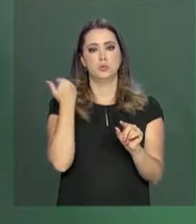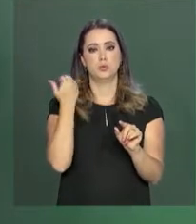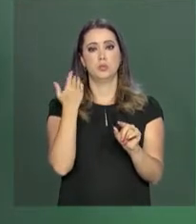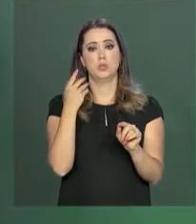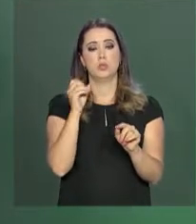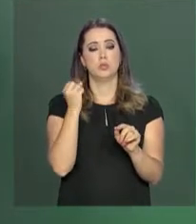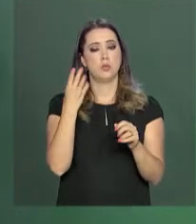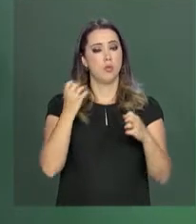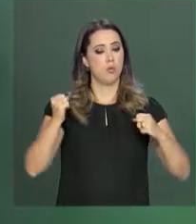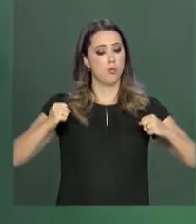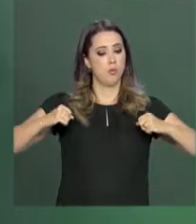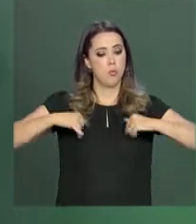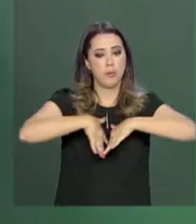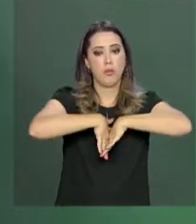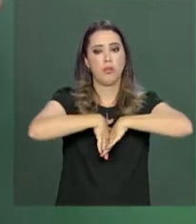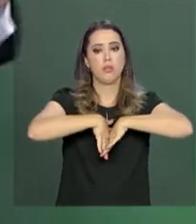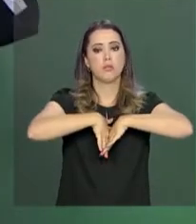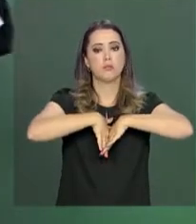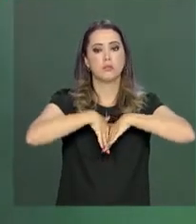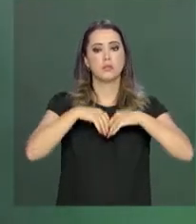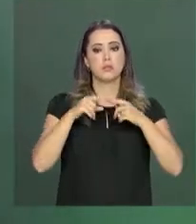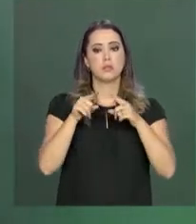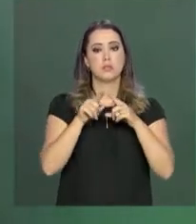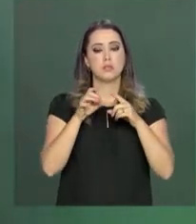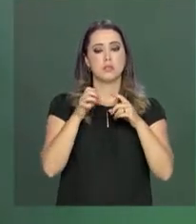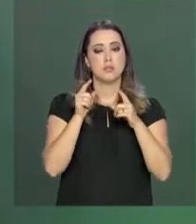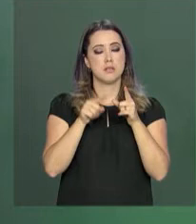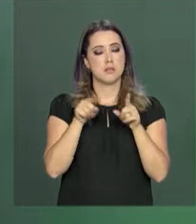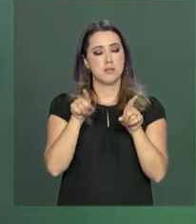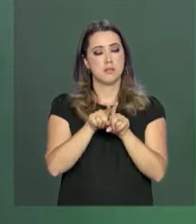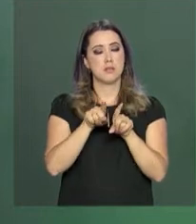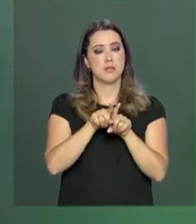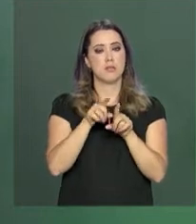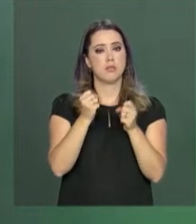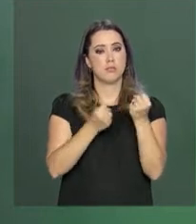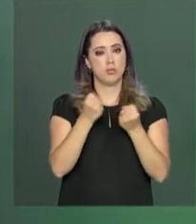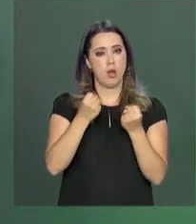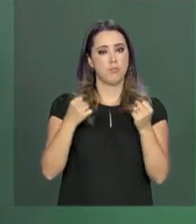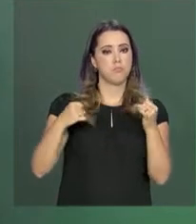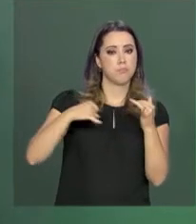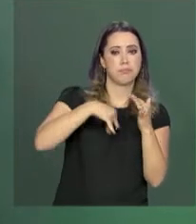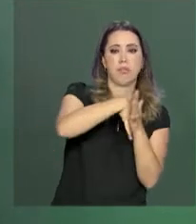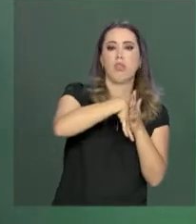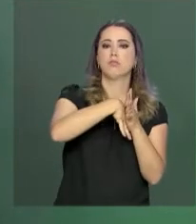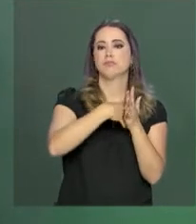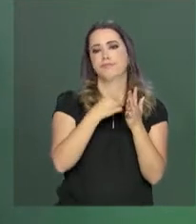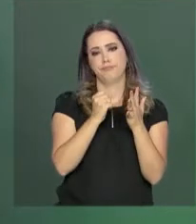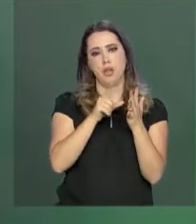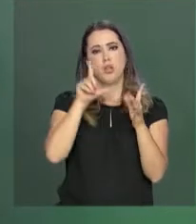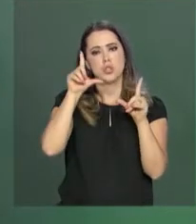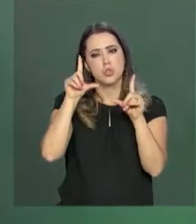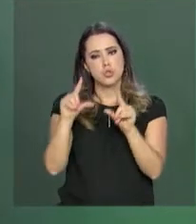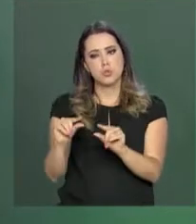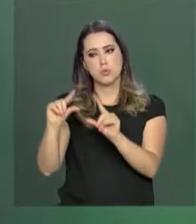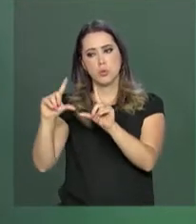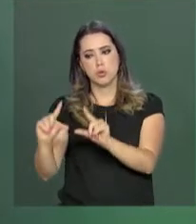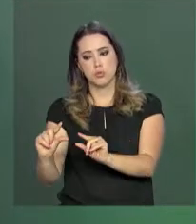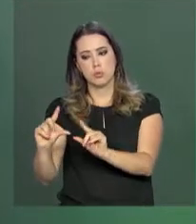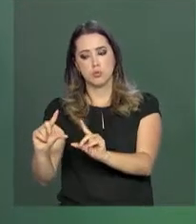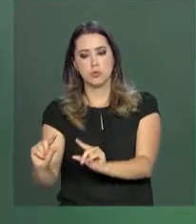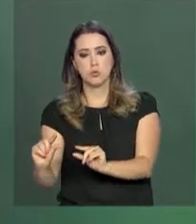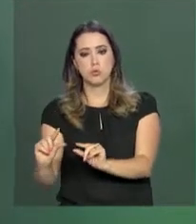no trânsito nosso objetivo já foi dito aqui da tribuna é precisamente a reduzir